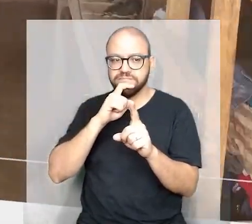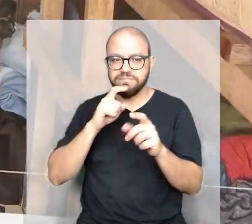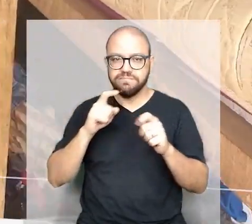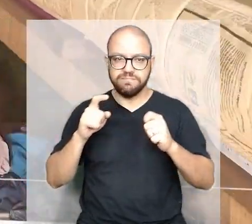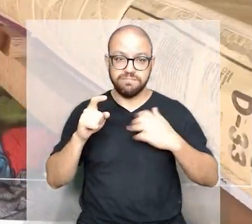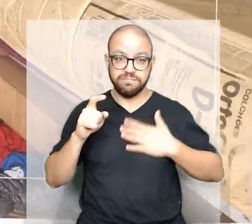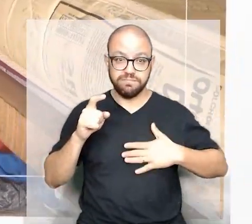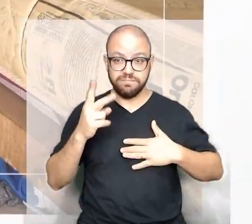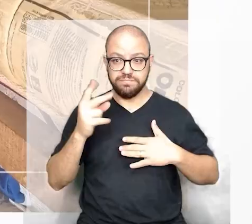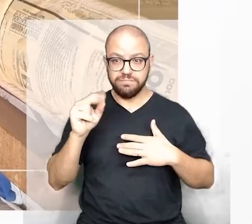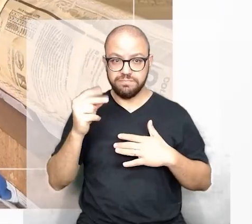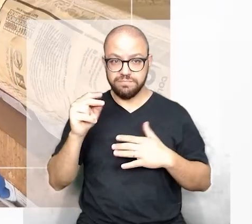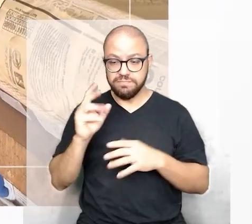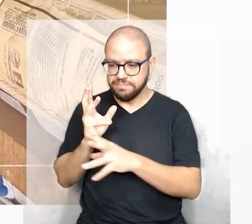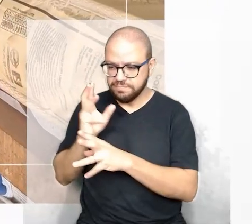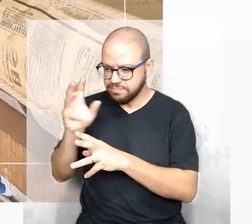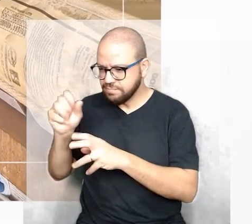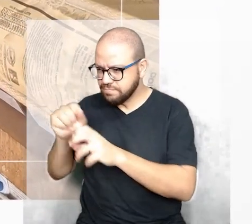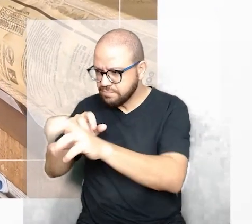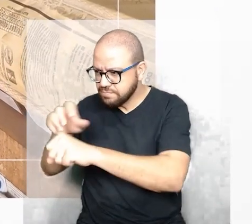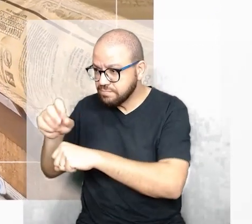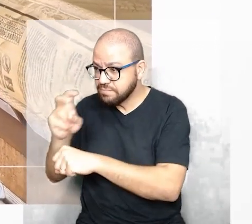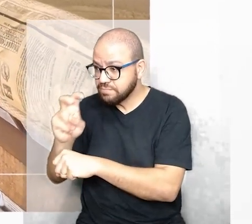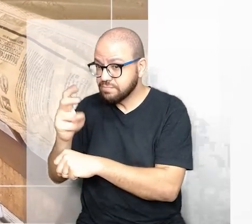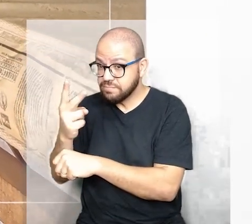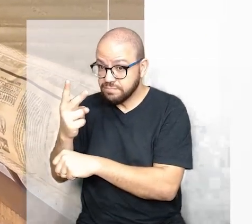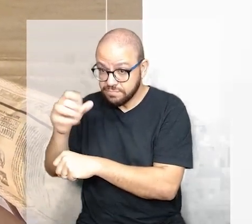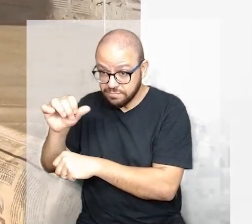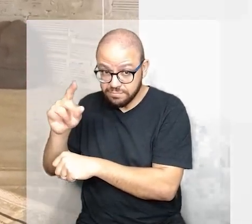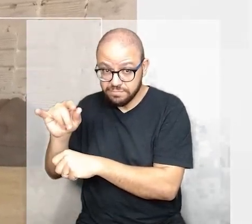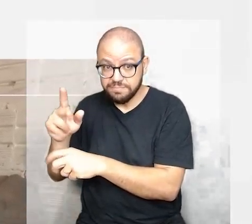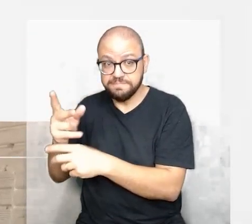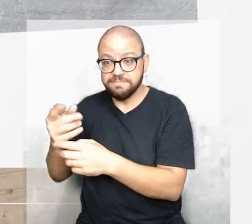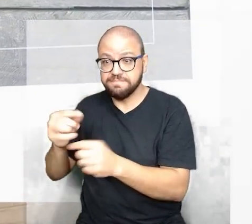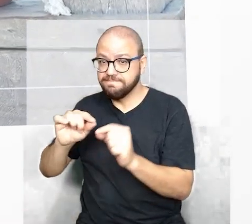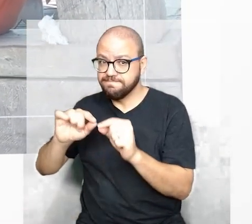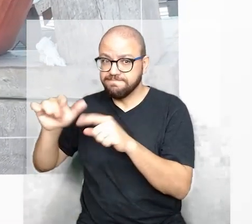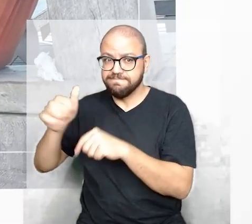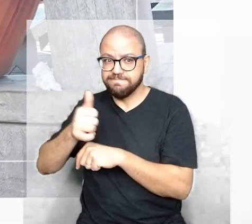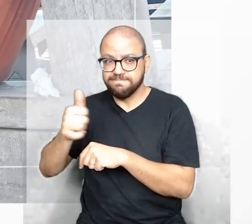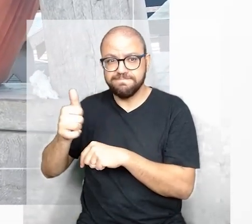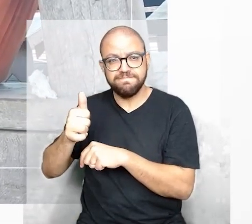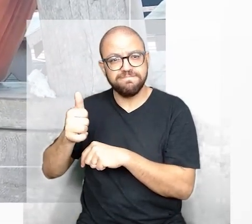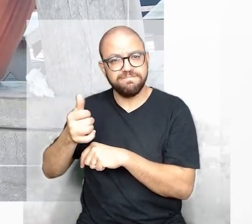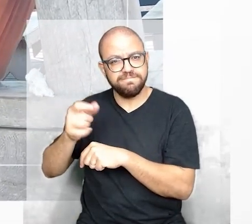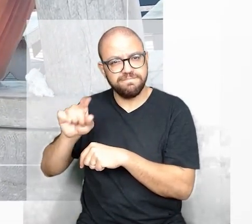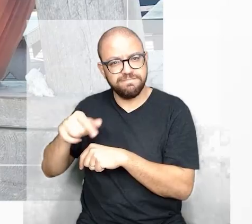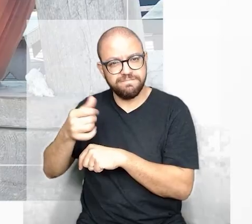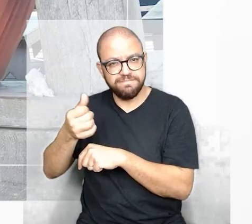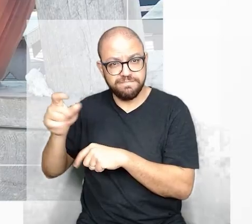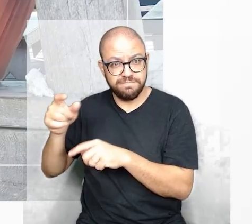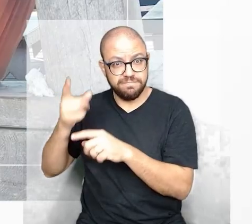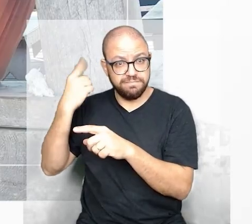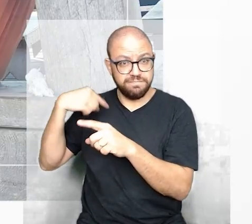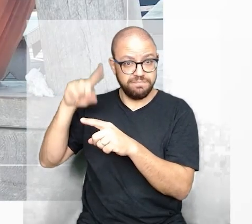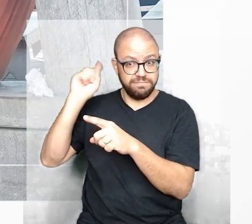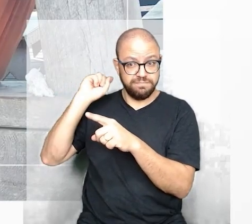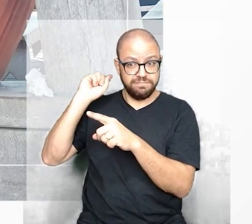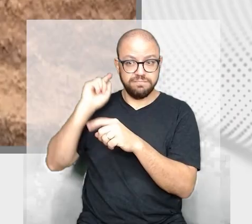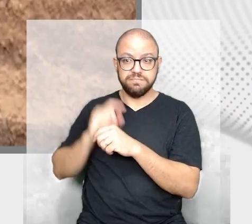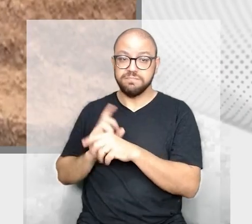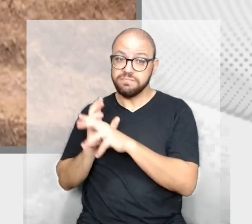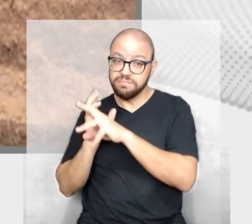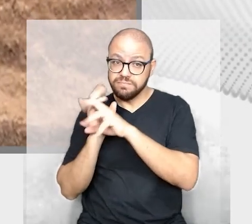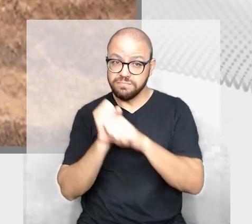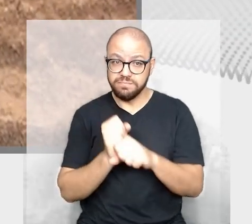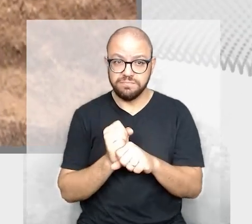no resgate de 593 trabalhadores, um aumento de 11,65% em relação à operação do ano